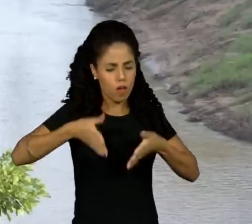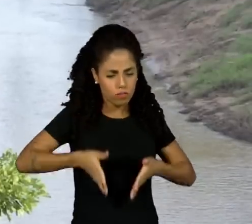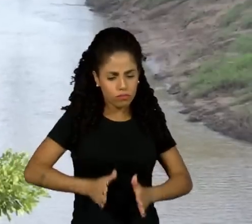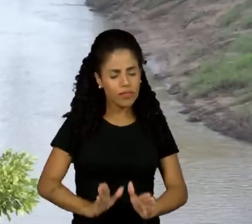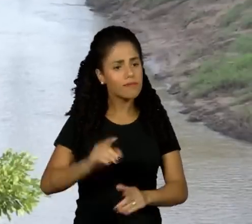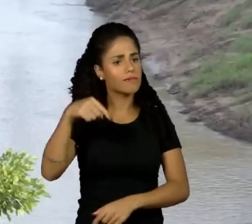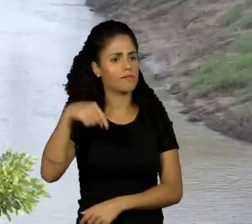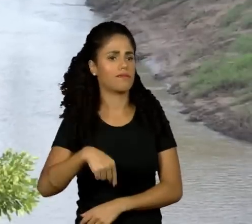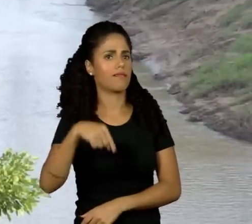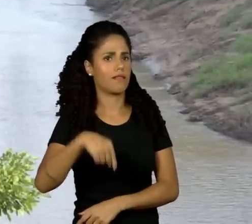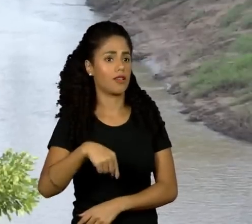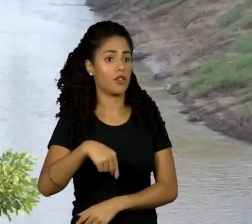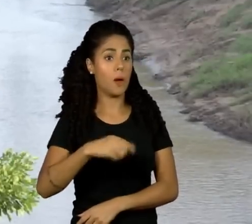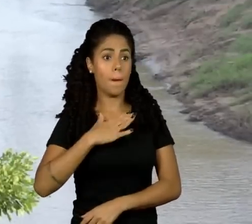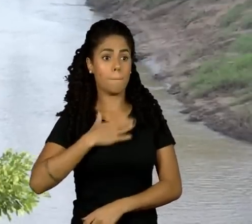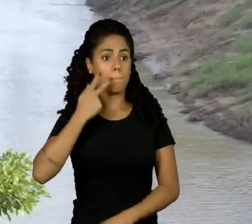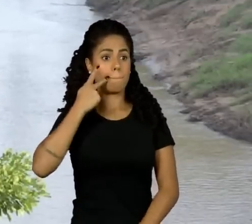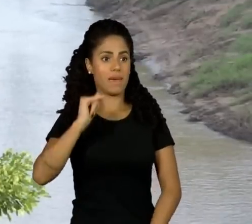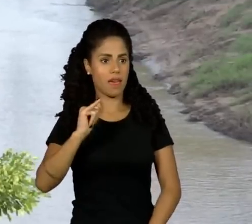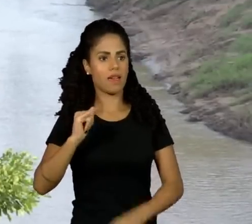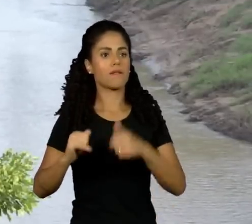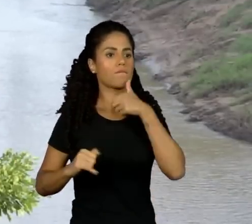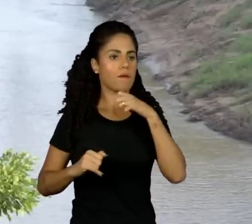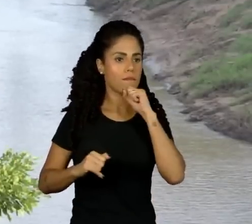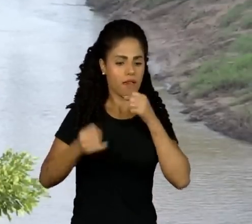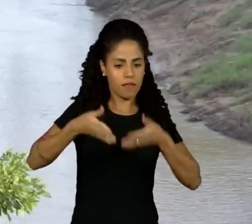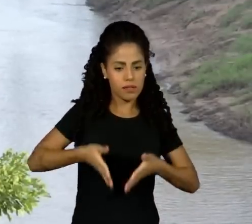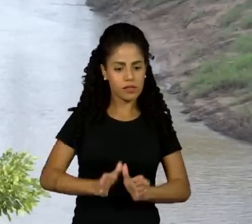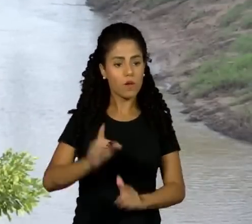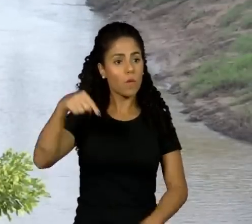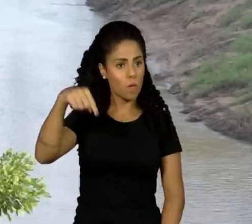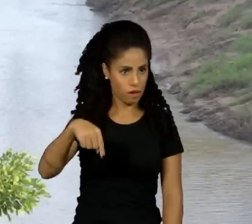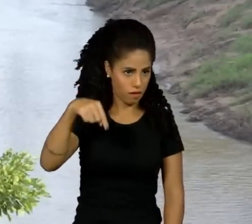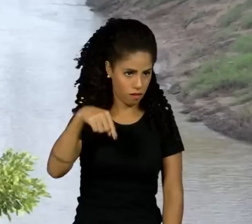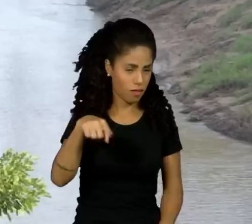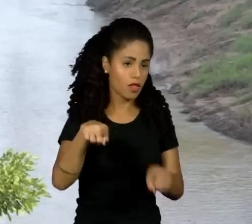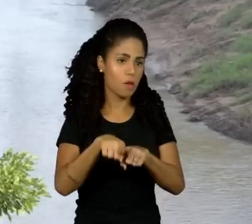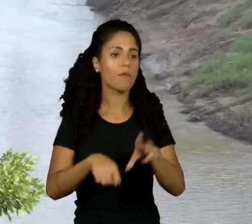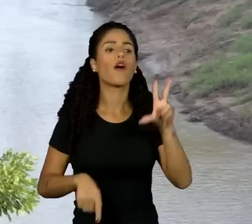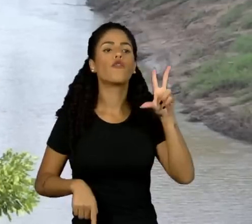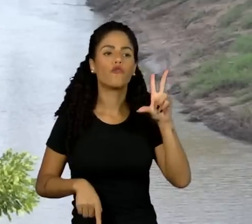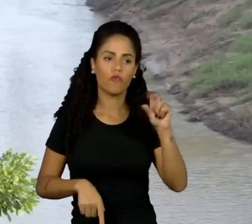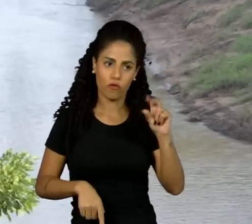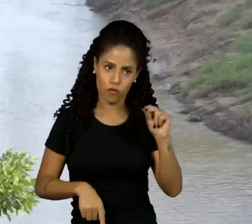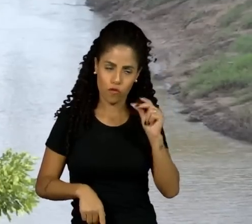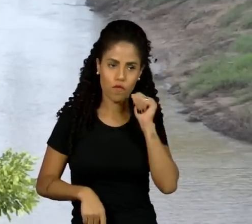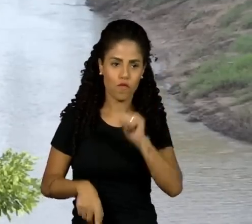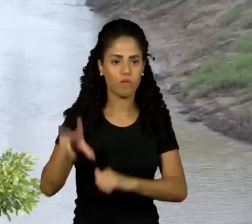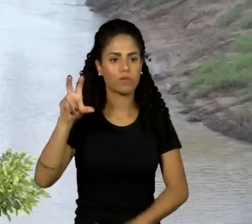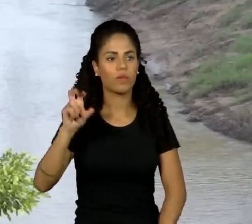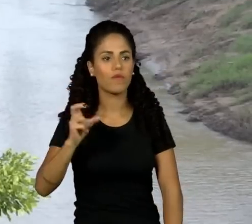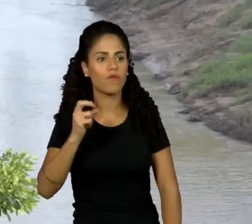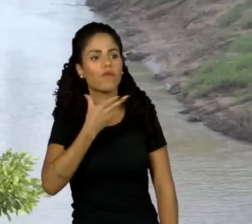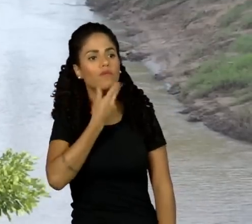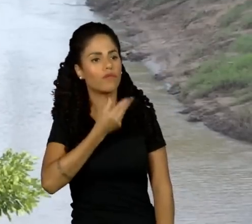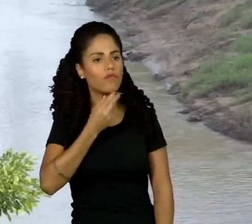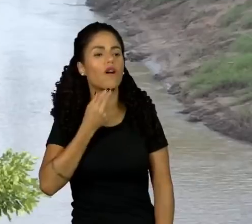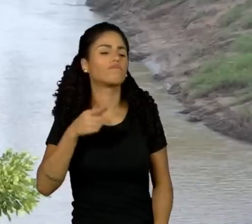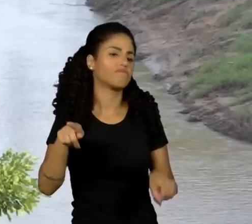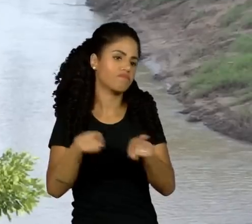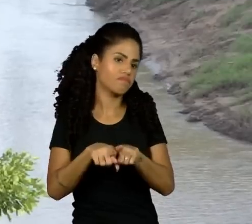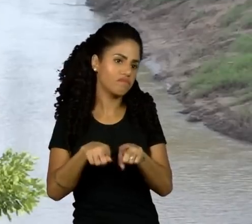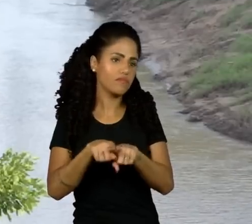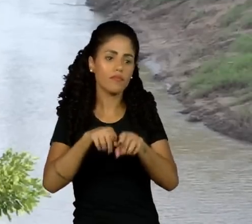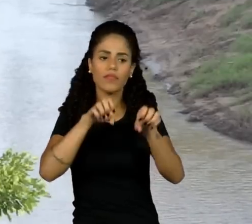né? Os meus pais também nasceram aqui. Os meus avós contam que desde